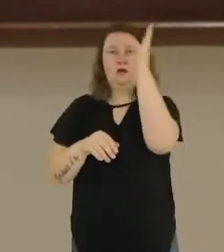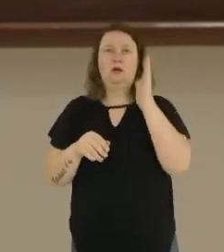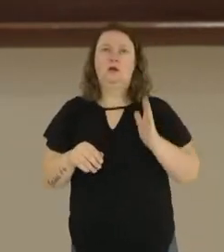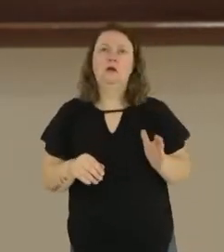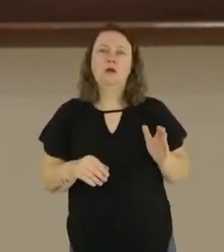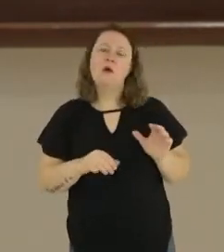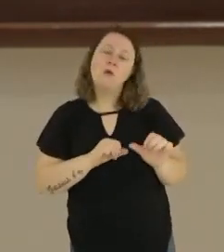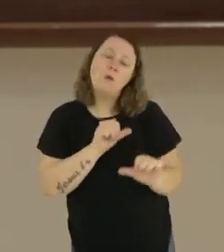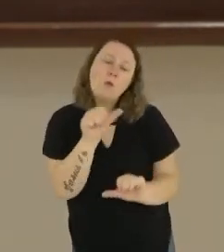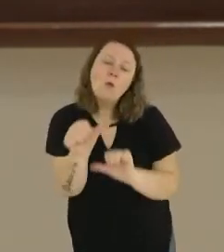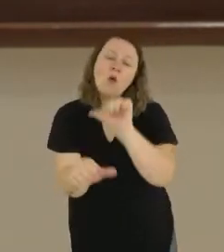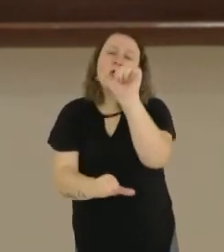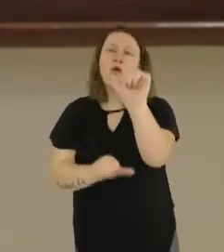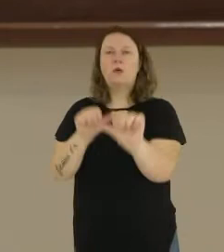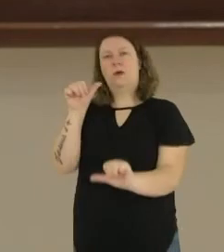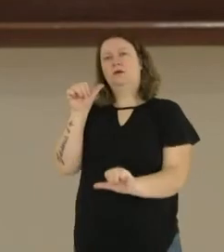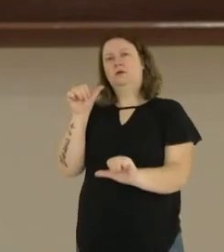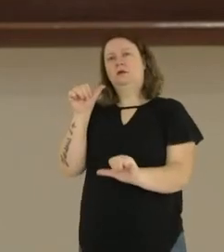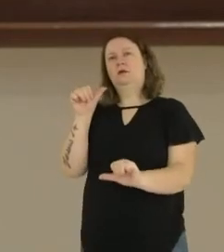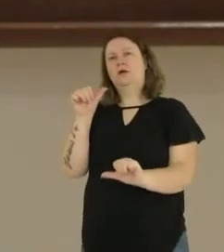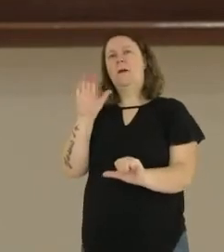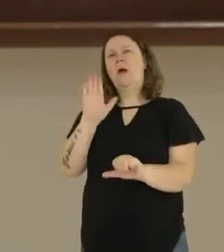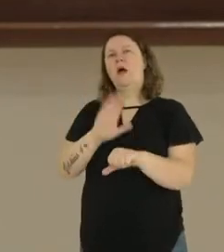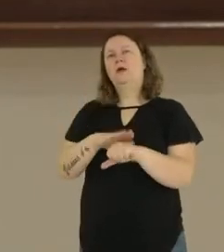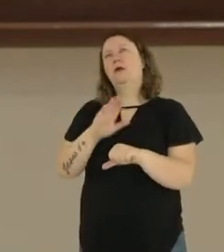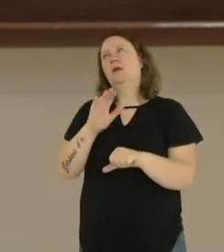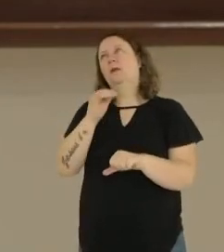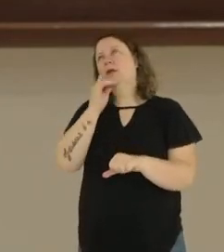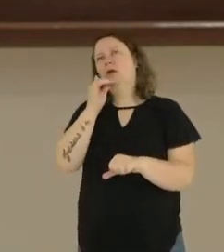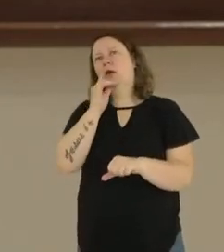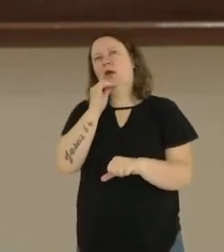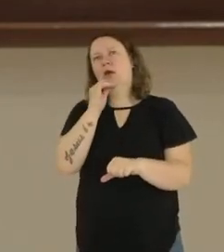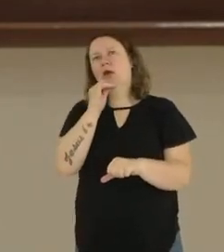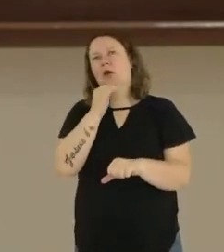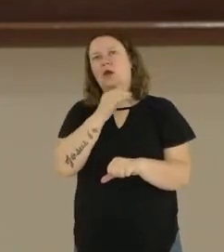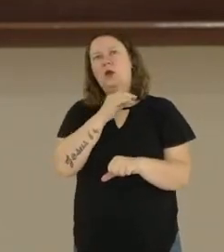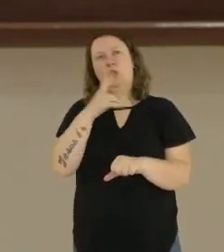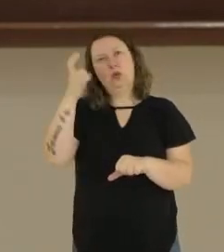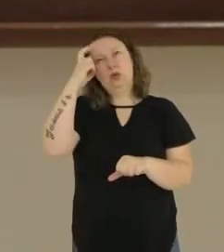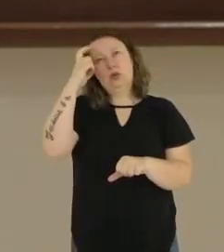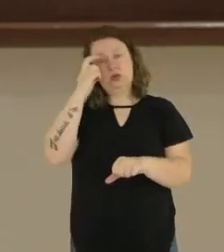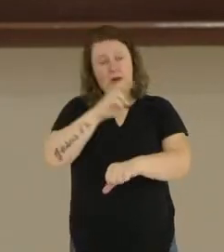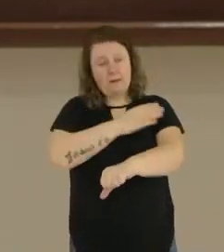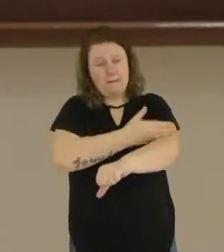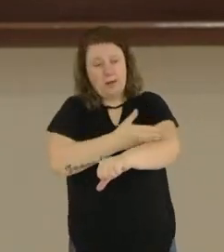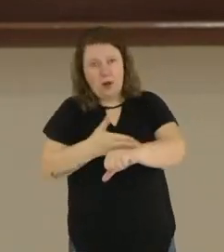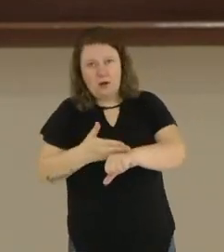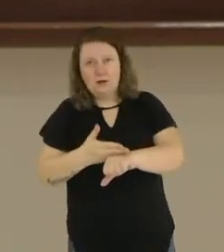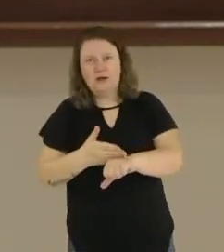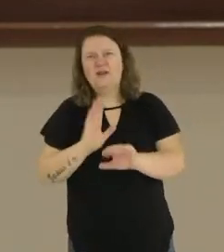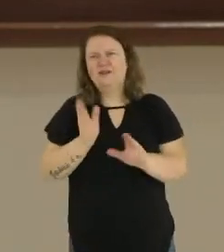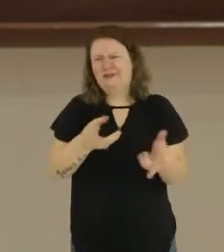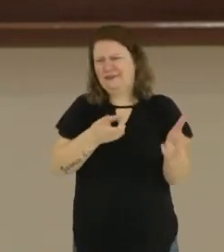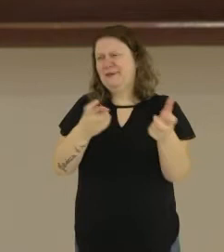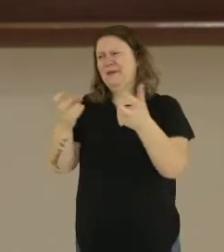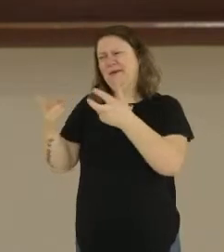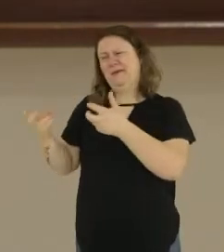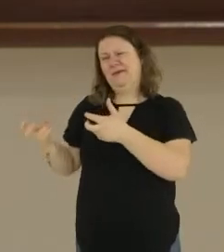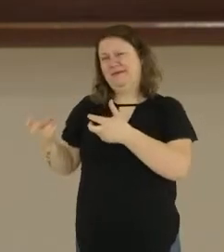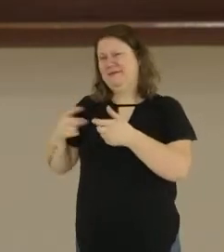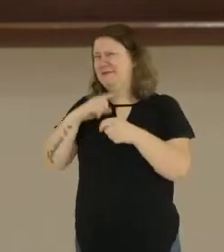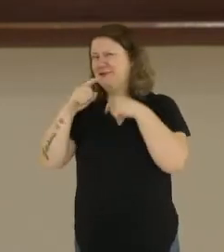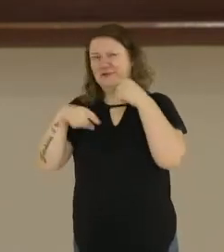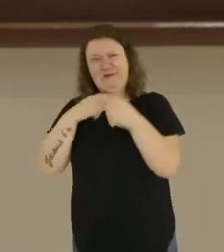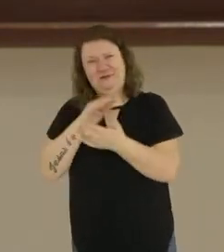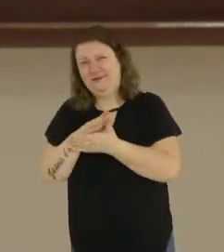população brasileira numa população mais branca. A gente já viu que isso não deu certo, né? Continuamos sendo uma